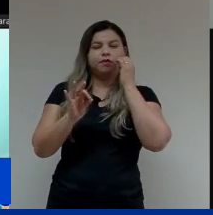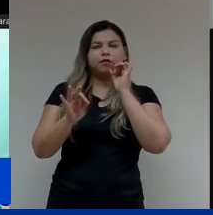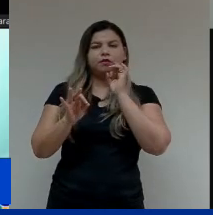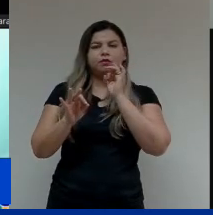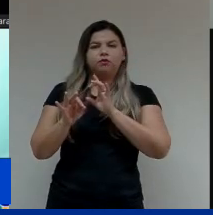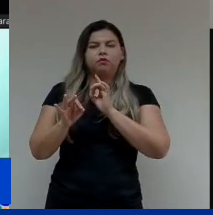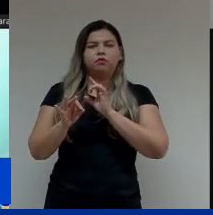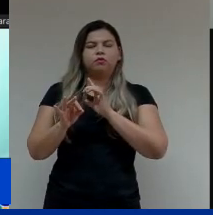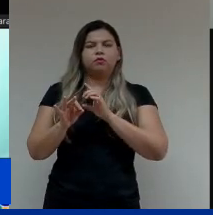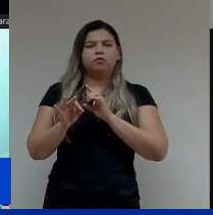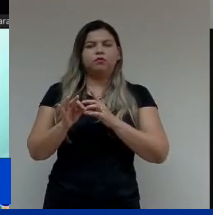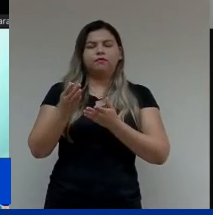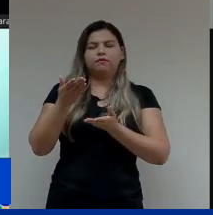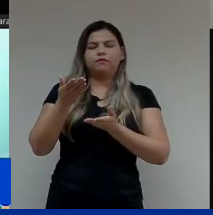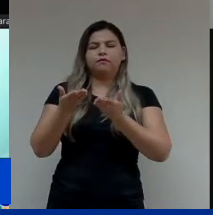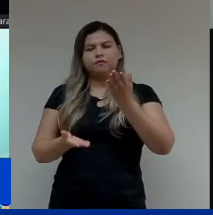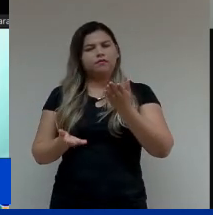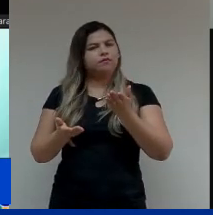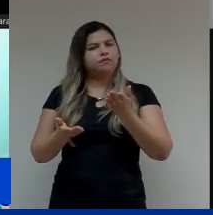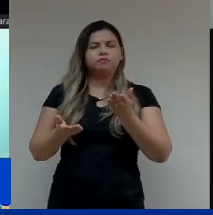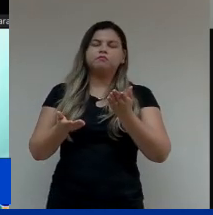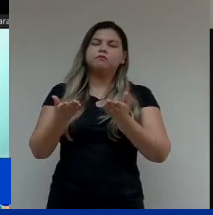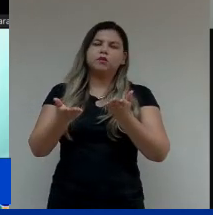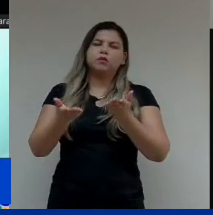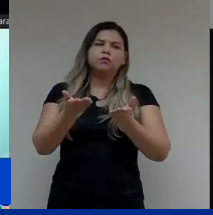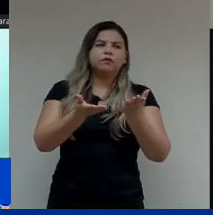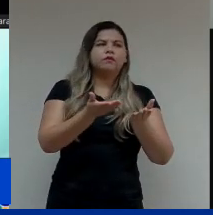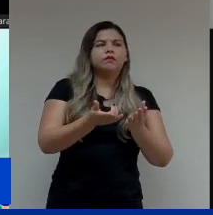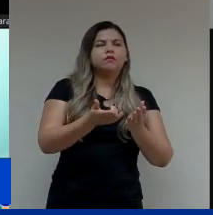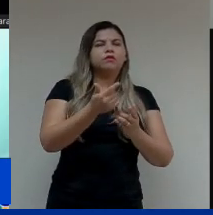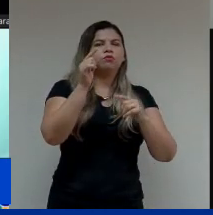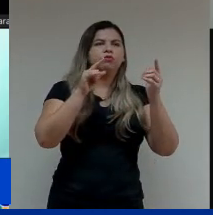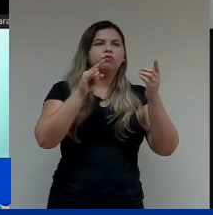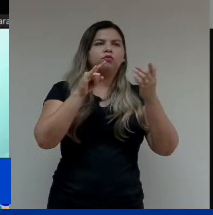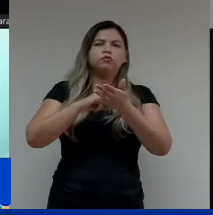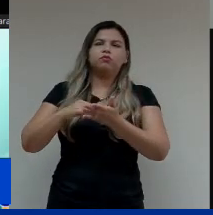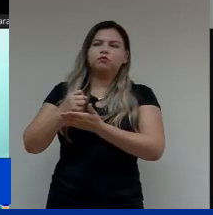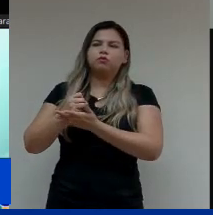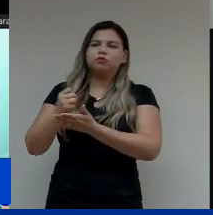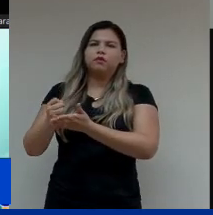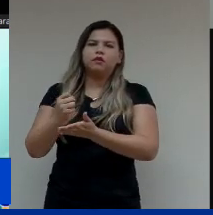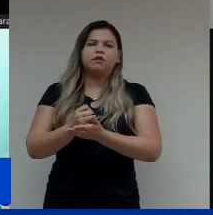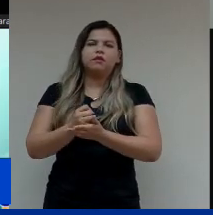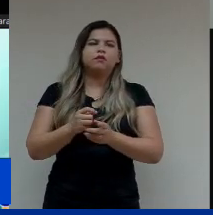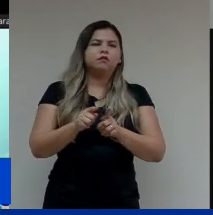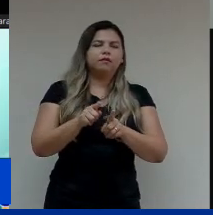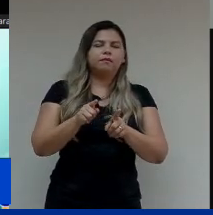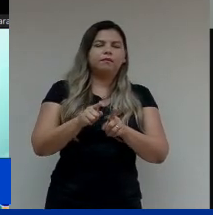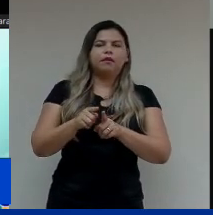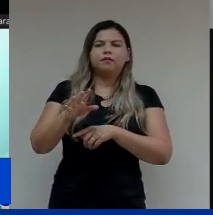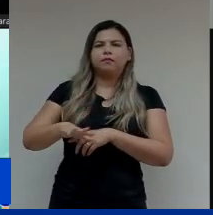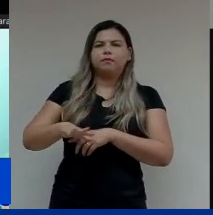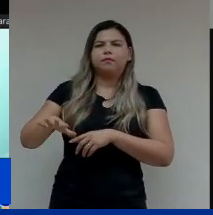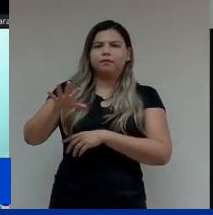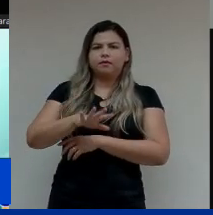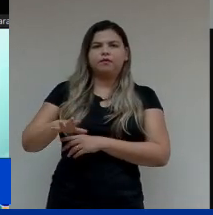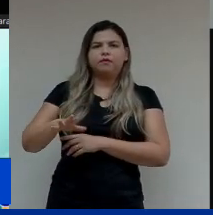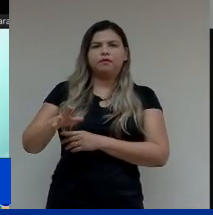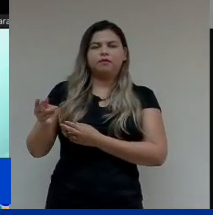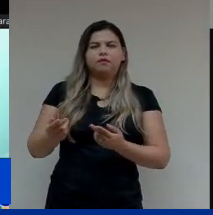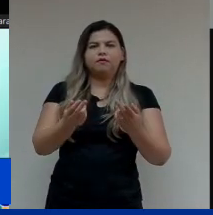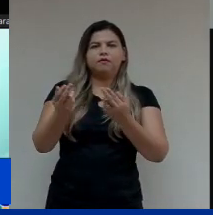se mostra desproporcional quando comparado com outras contratações da mesma natureza e de valores dispendidos